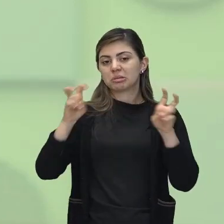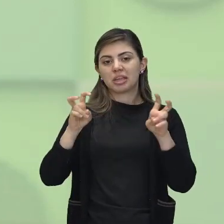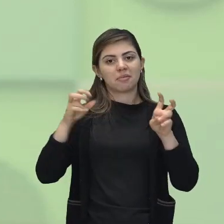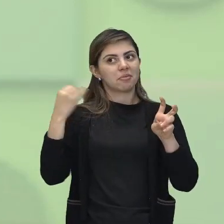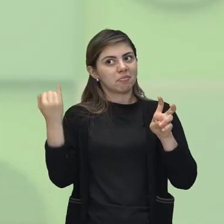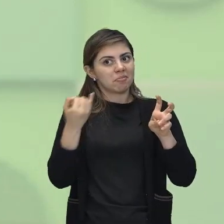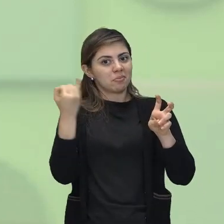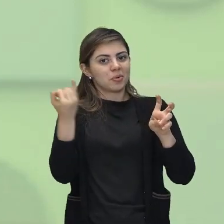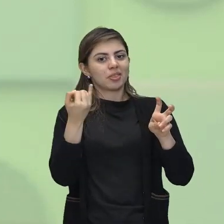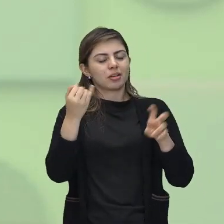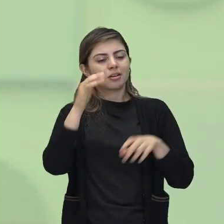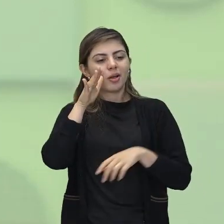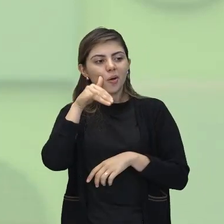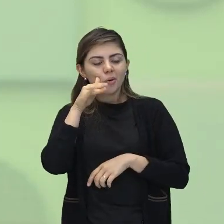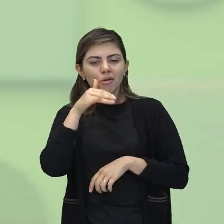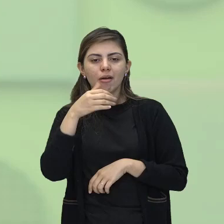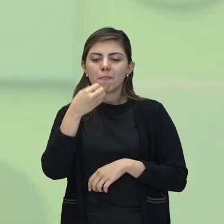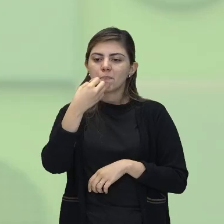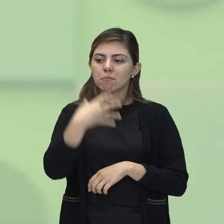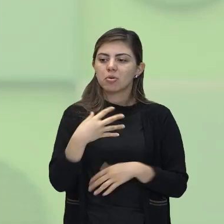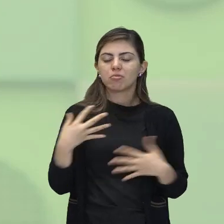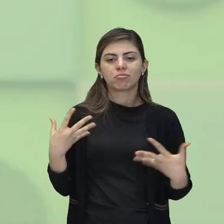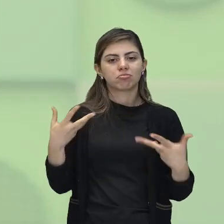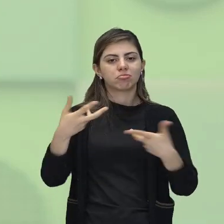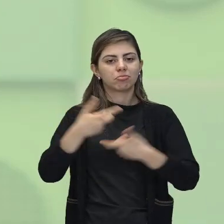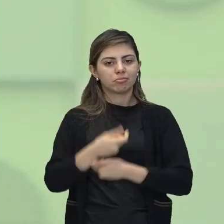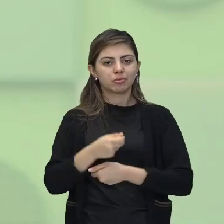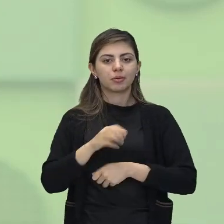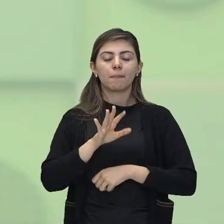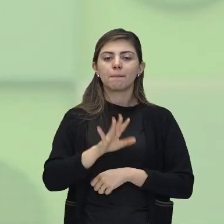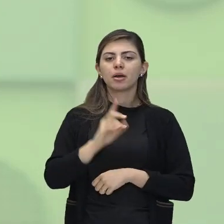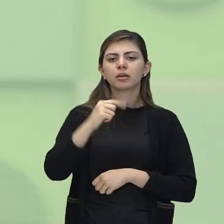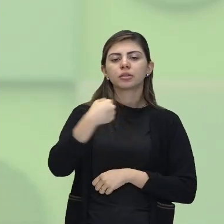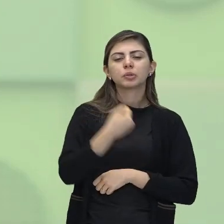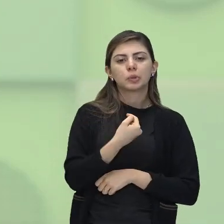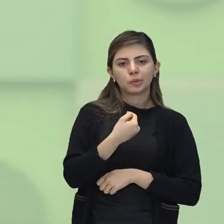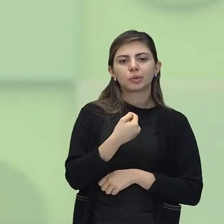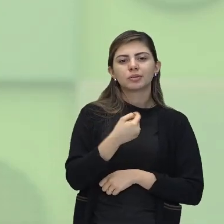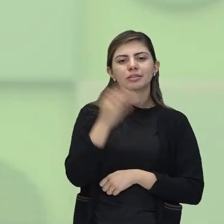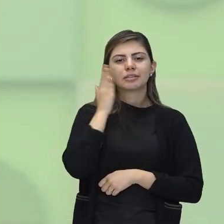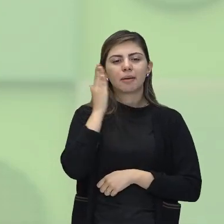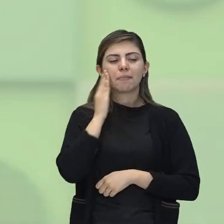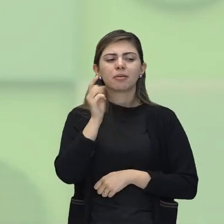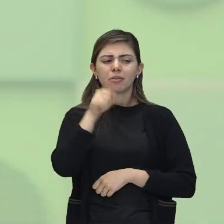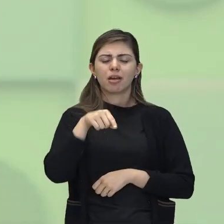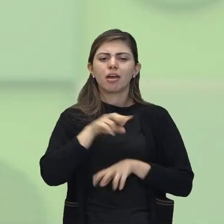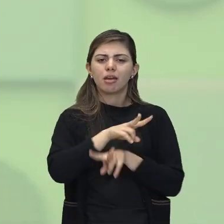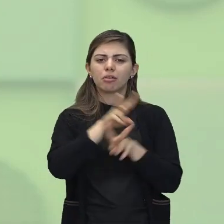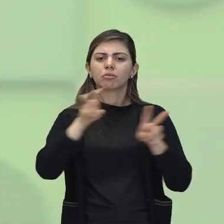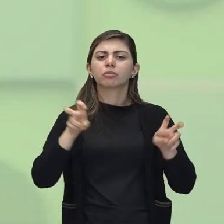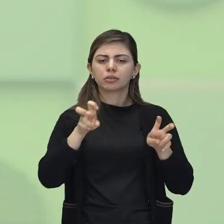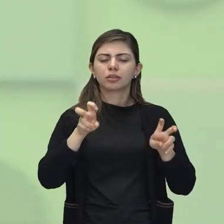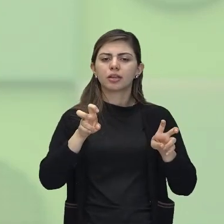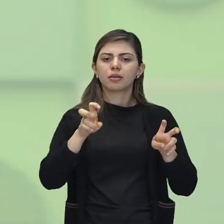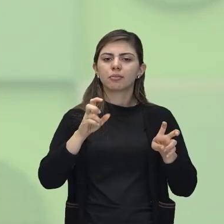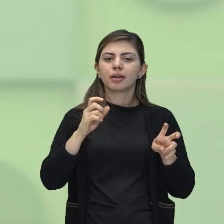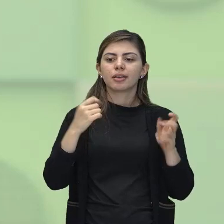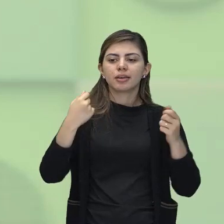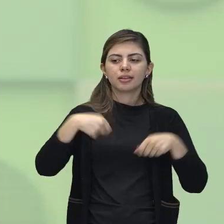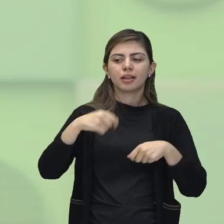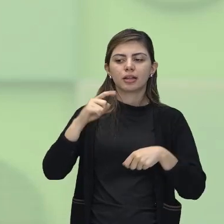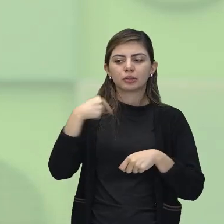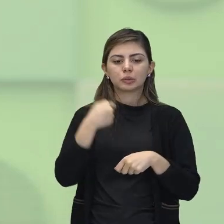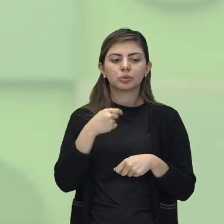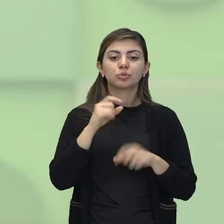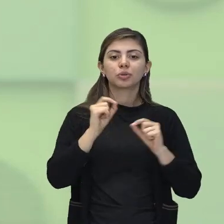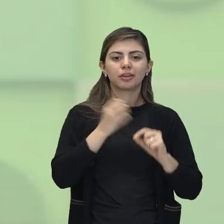muito interessante, um assunto complexo, né? Mas que mostra para a gente o quanto esse assunto ele permite com que todos